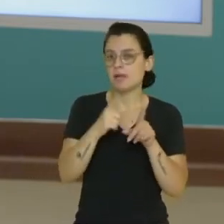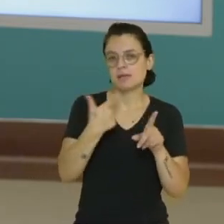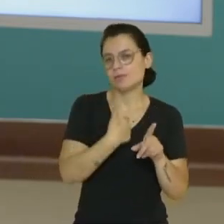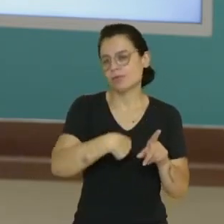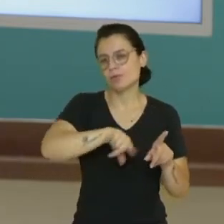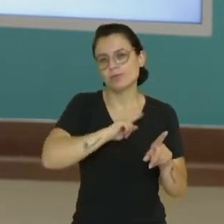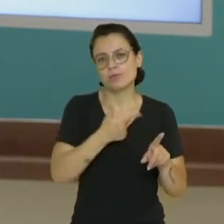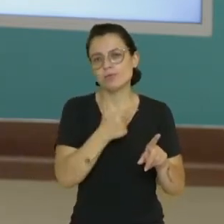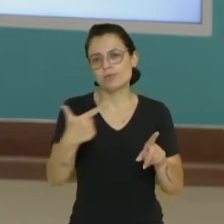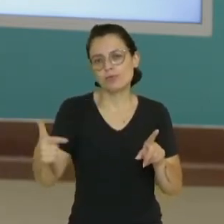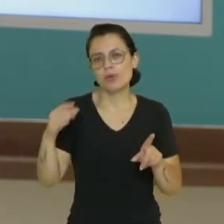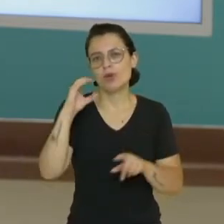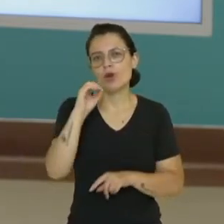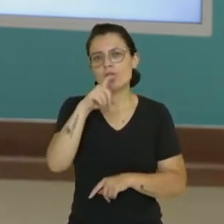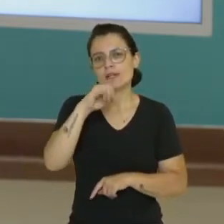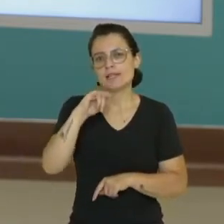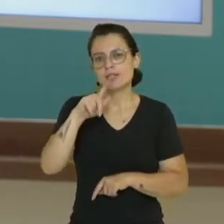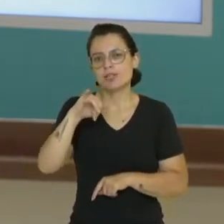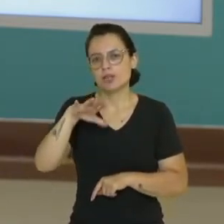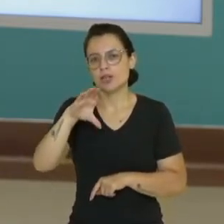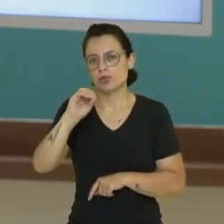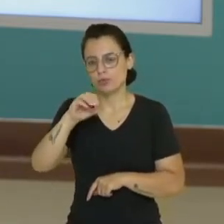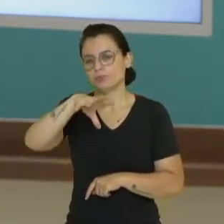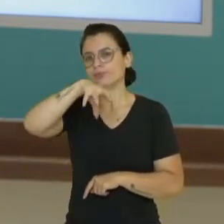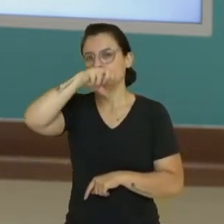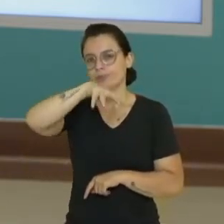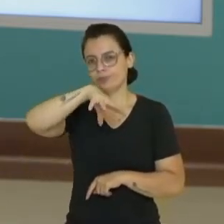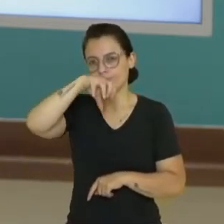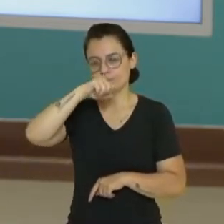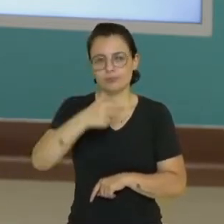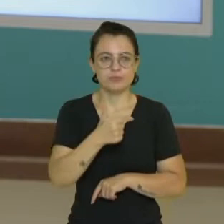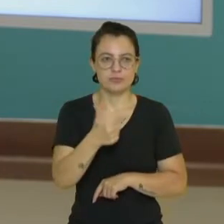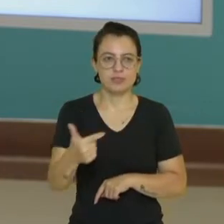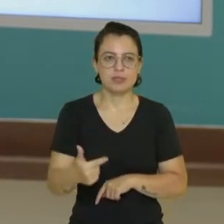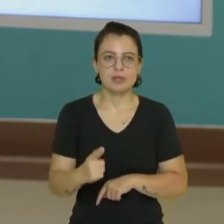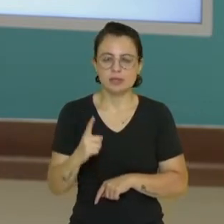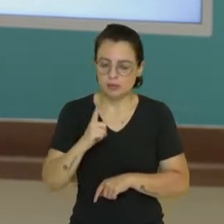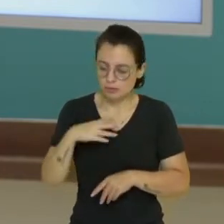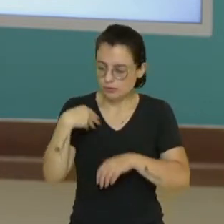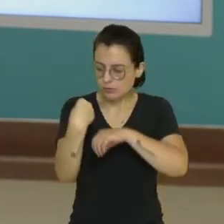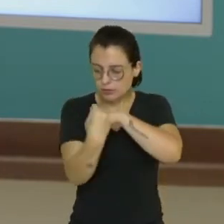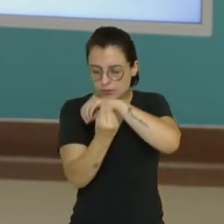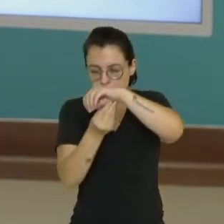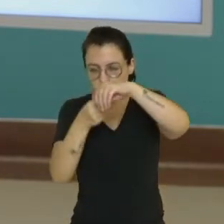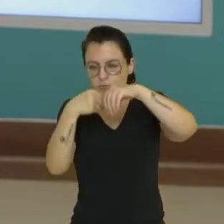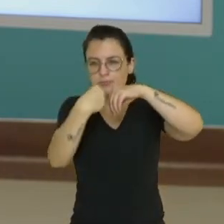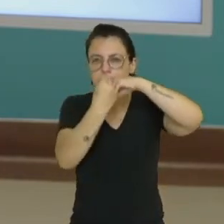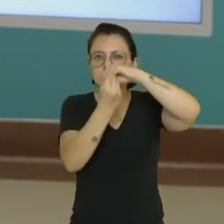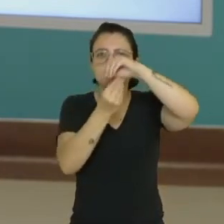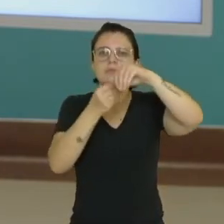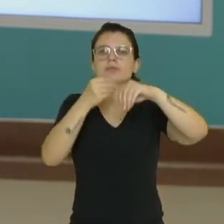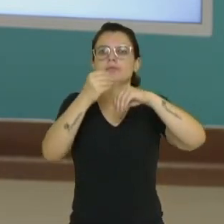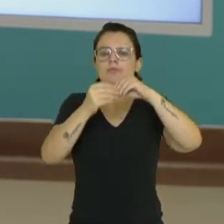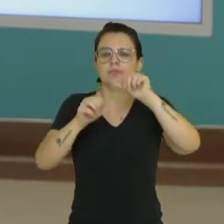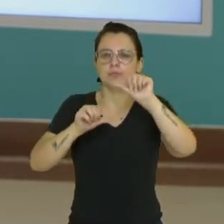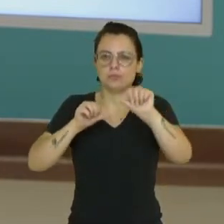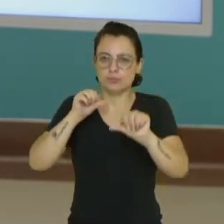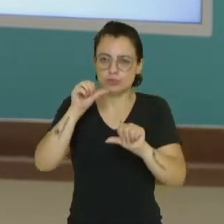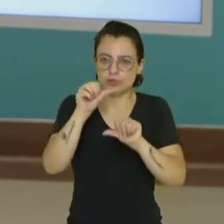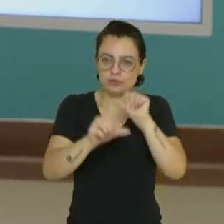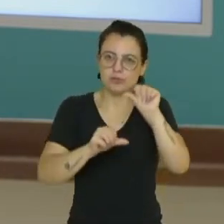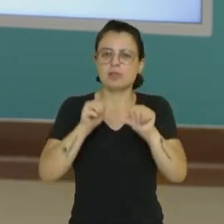nós utilizamos para a nossa respiração. Lentamente, a composição da Terra primitiva